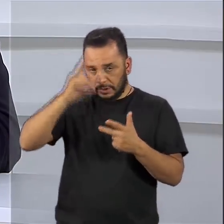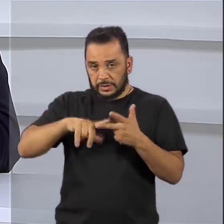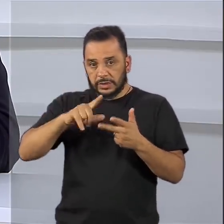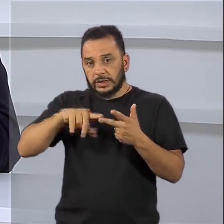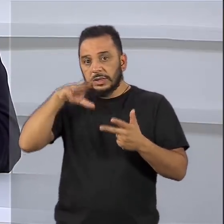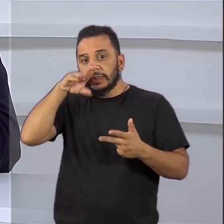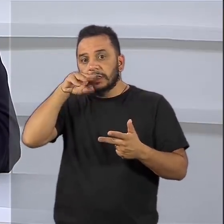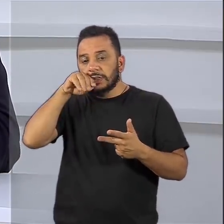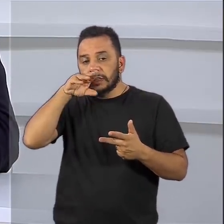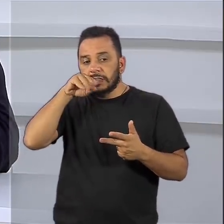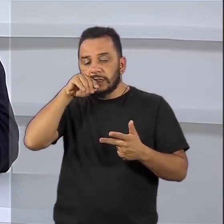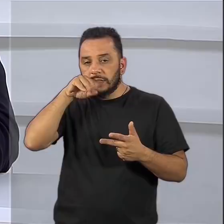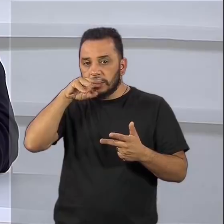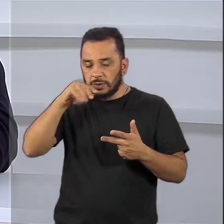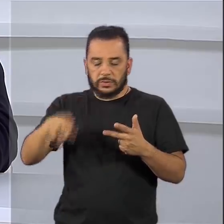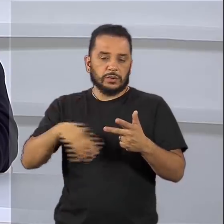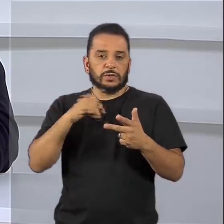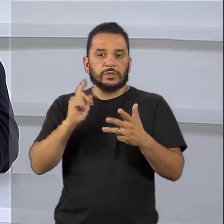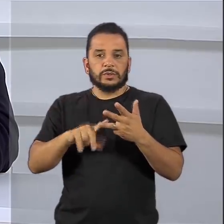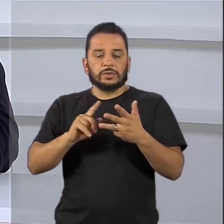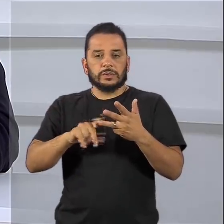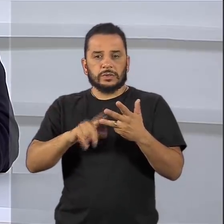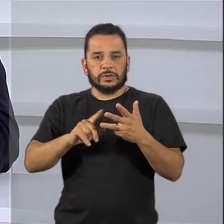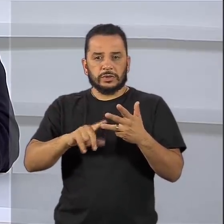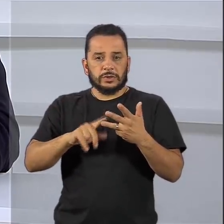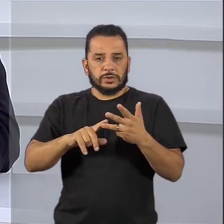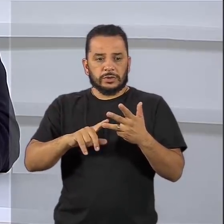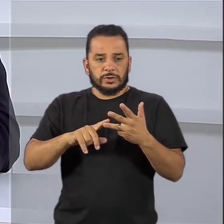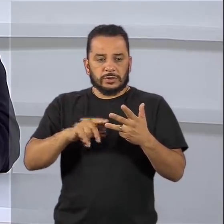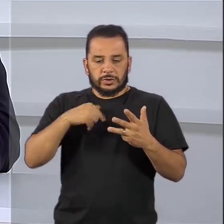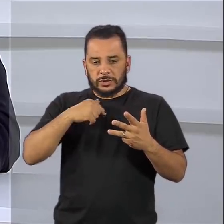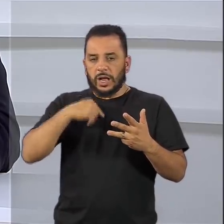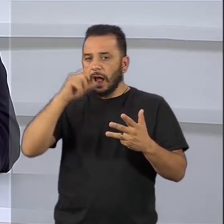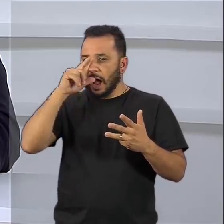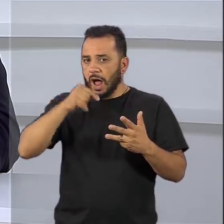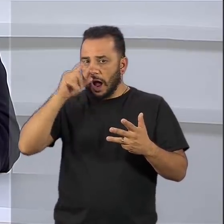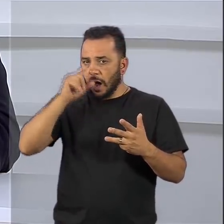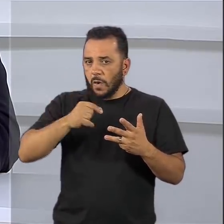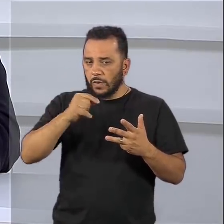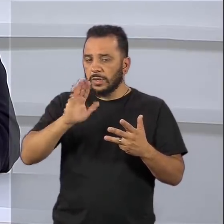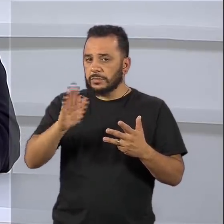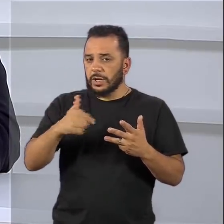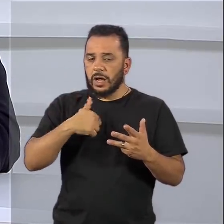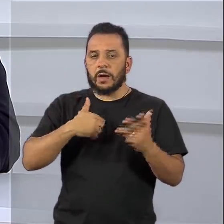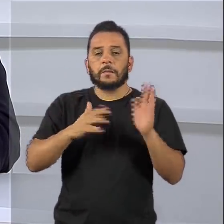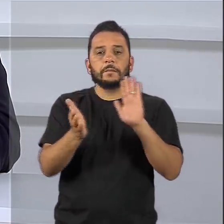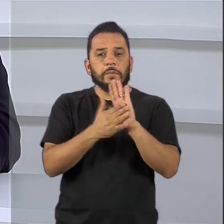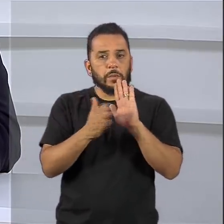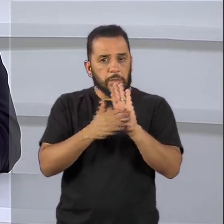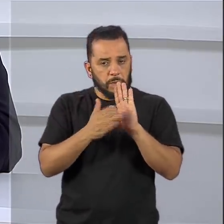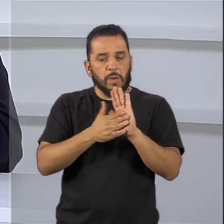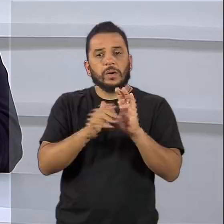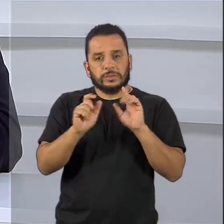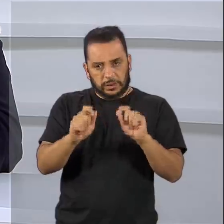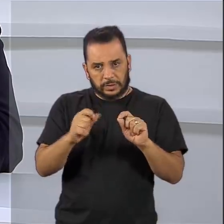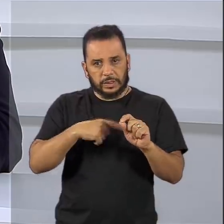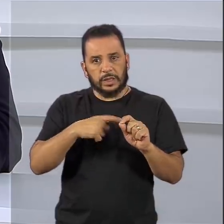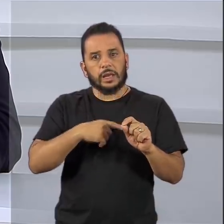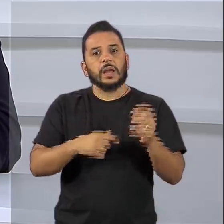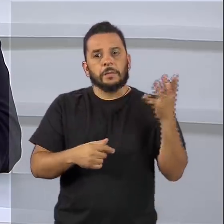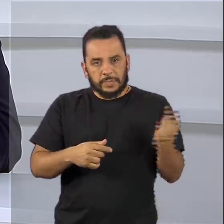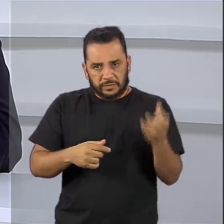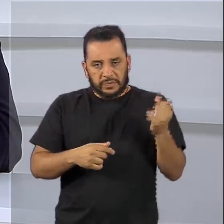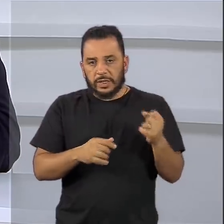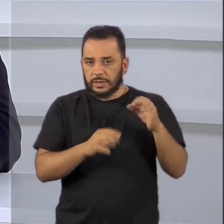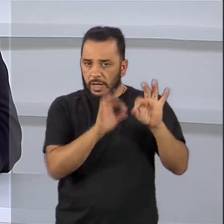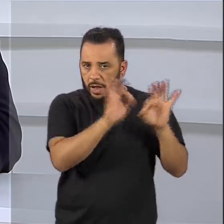os 4 defendendo a proposta API. Então, eu acho que é um ponto de convergência interessante que mostra que existe